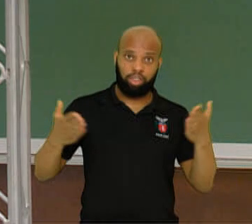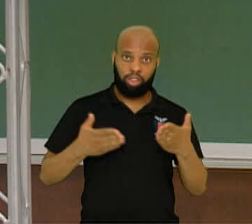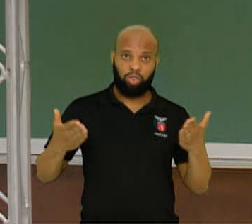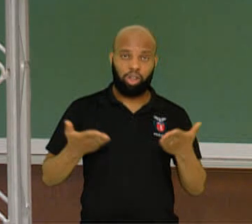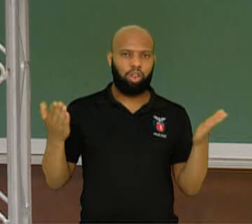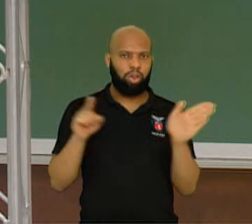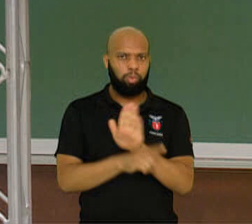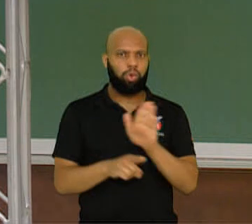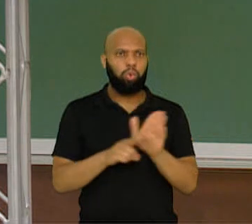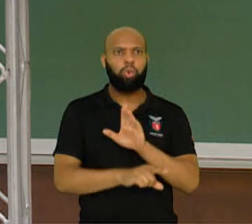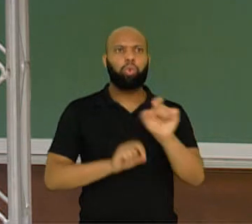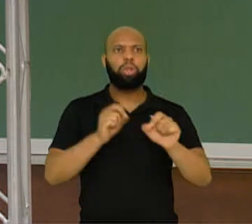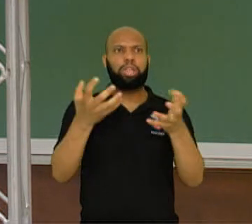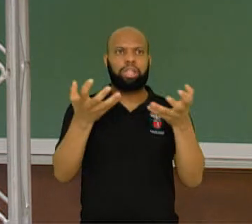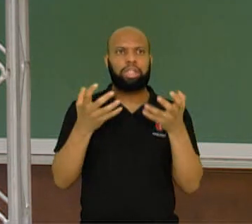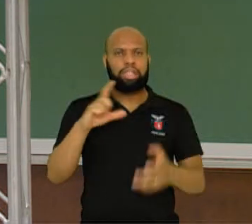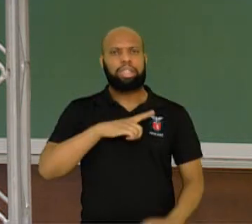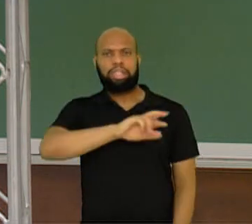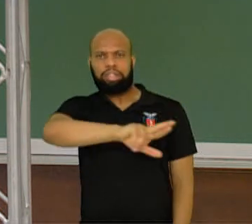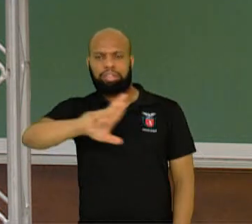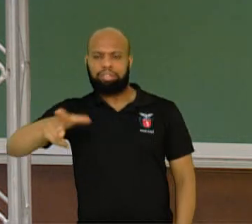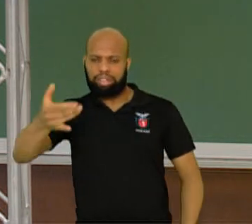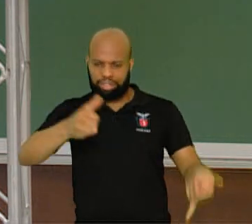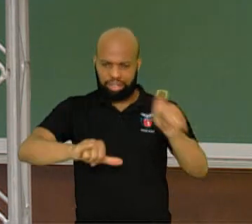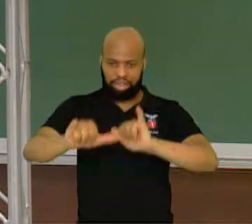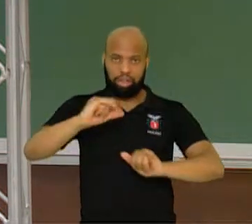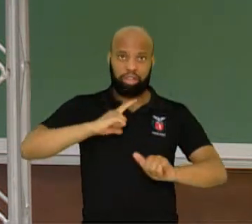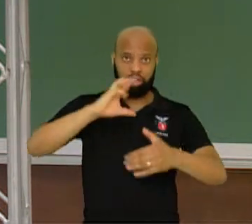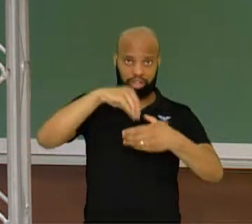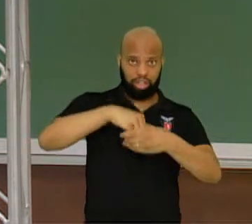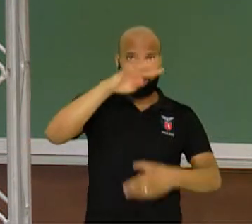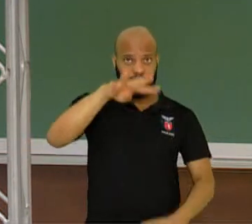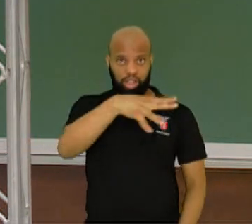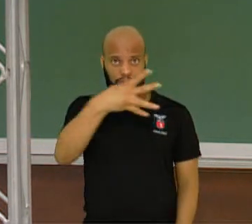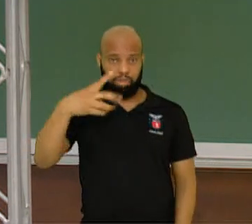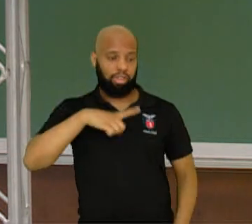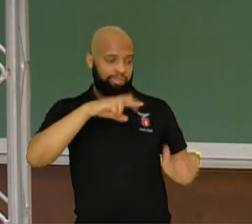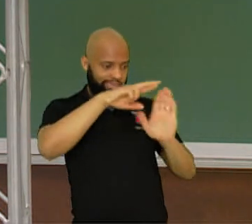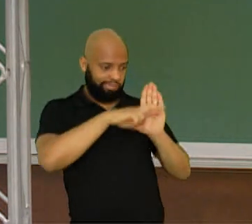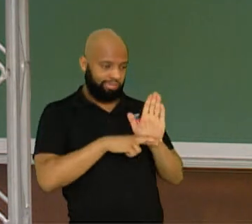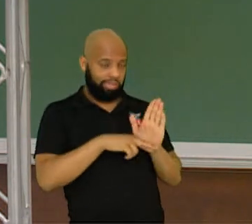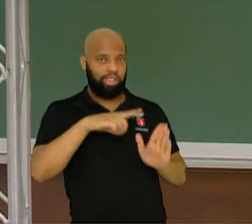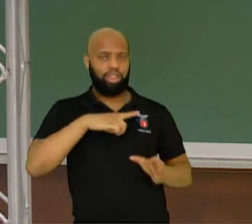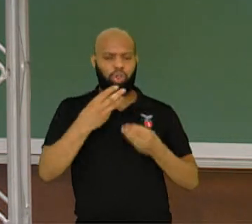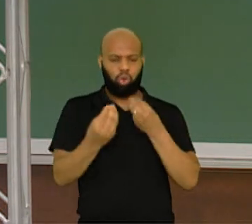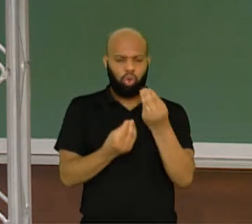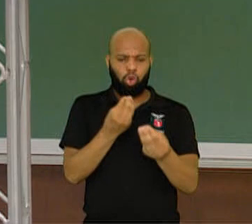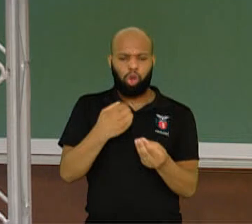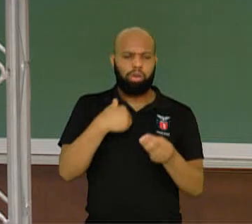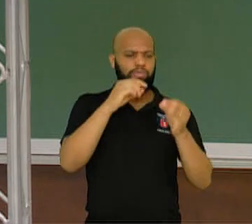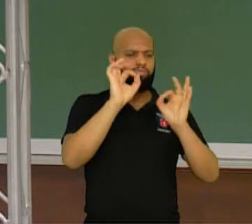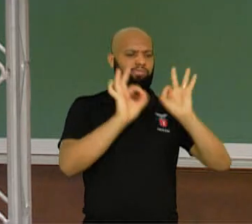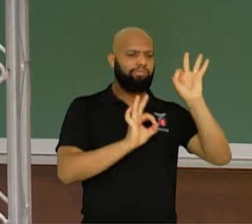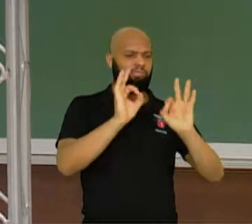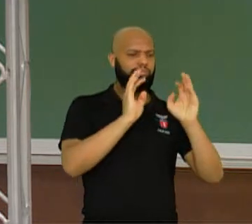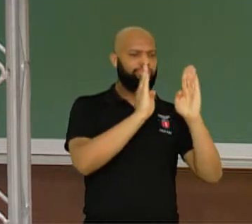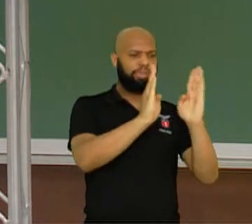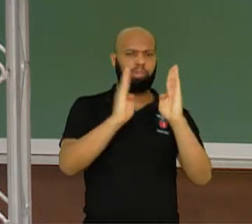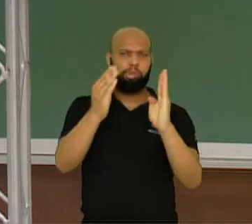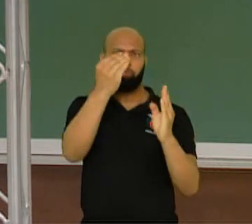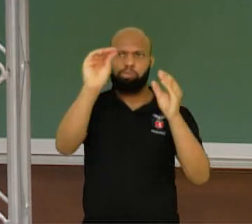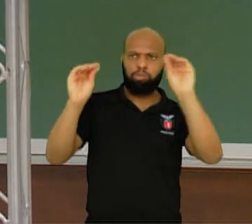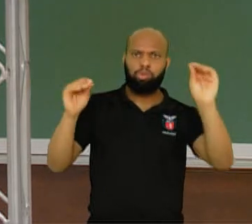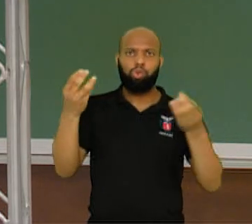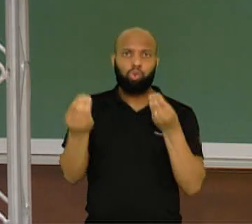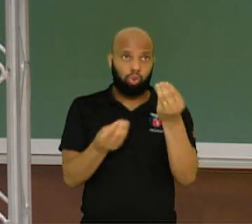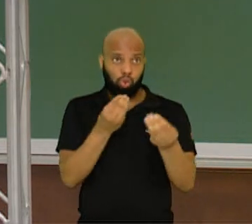Esse quiz perguntou assim: eu tenho vários elementos químicos com várias propriedades. Como eu organizo eles na tabela